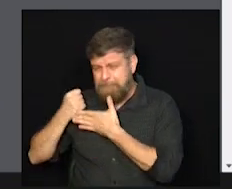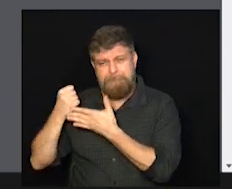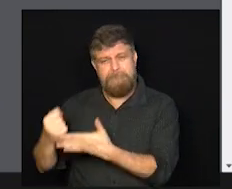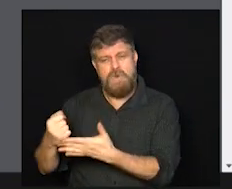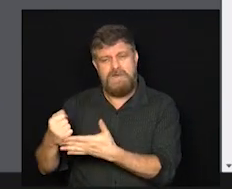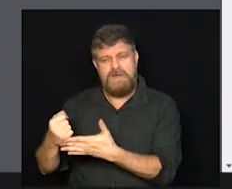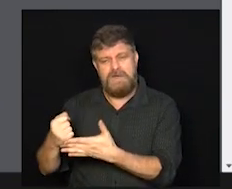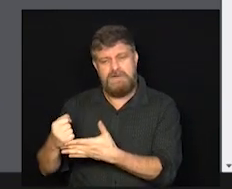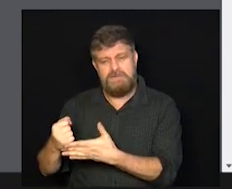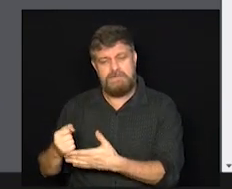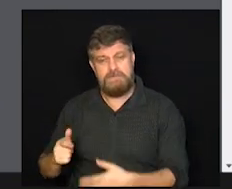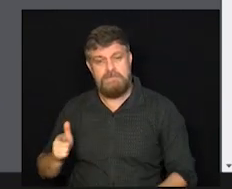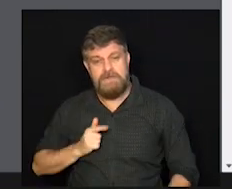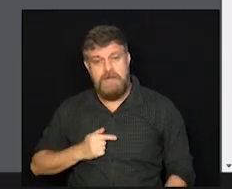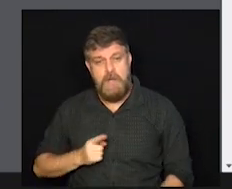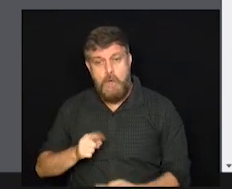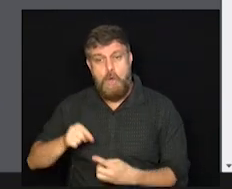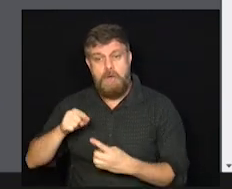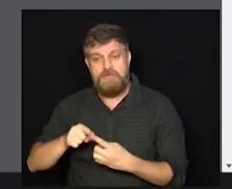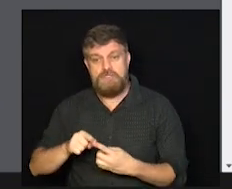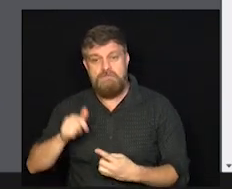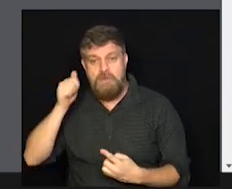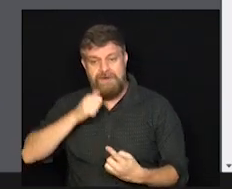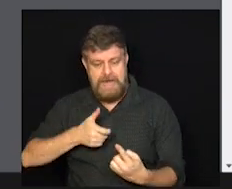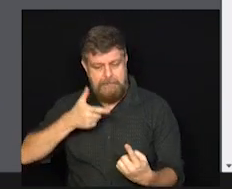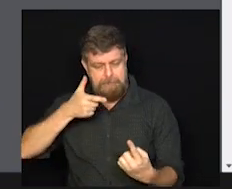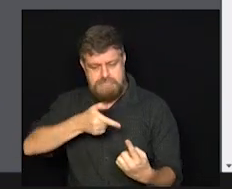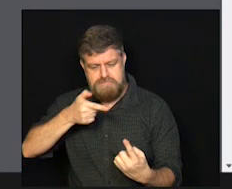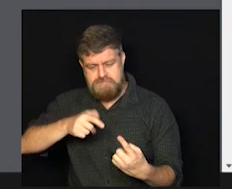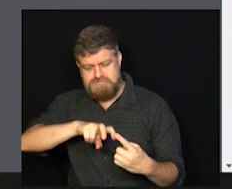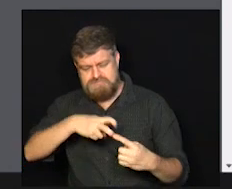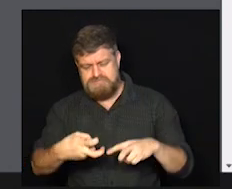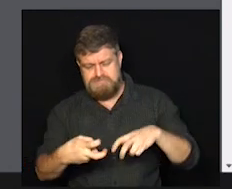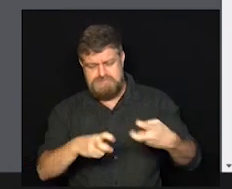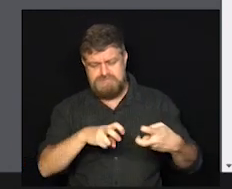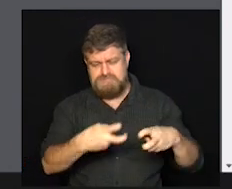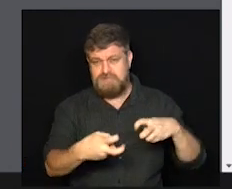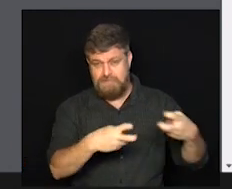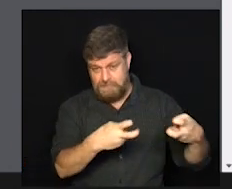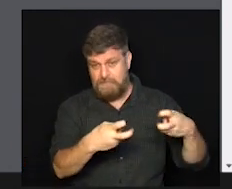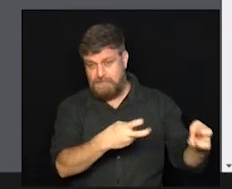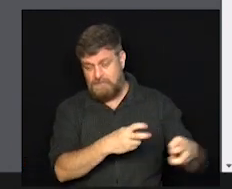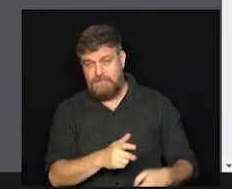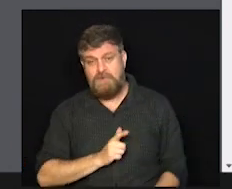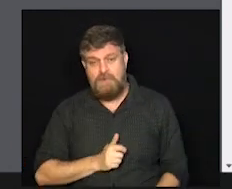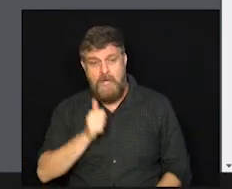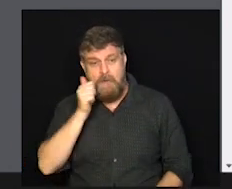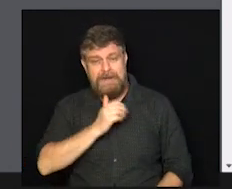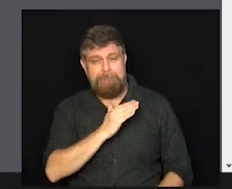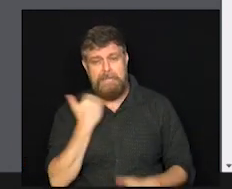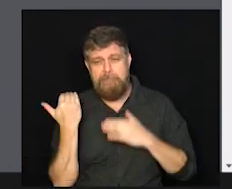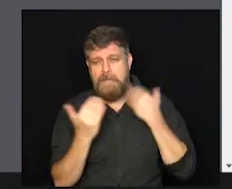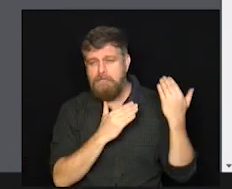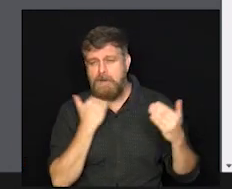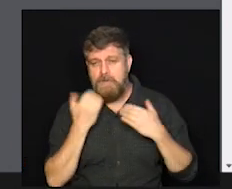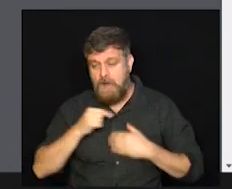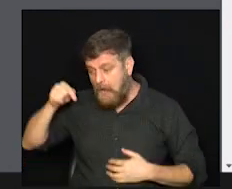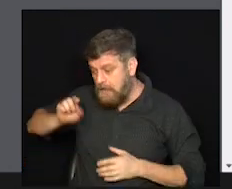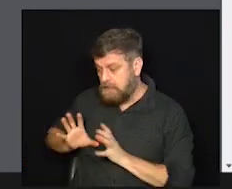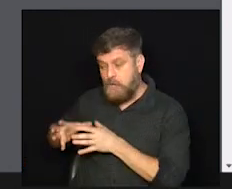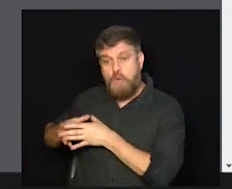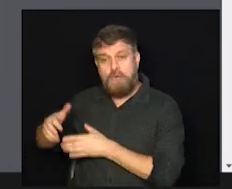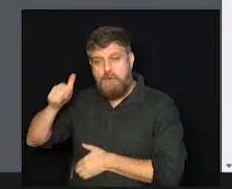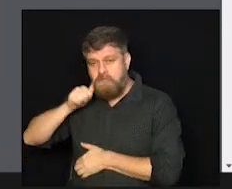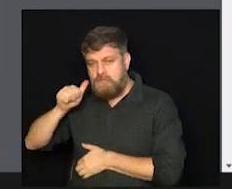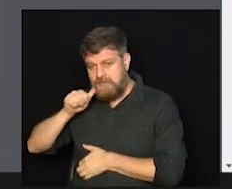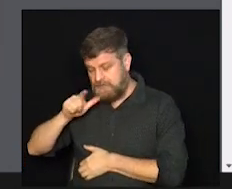que se combatesse o feminicídio hoje tão divulgado, tão grande novamente, pelo testemunho que elas faziam. O